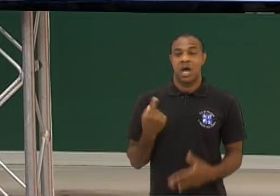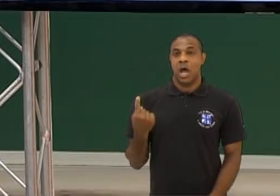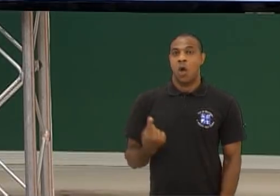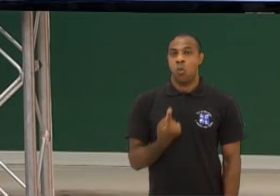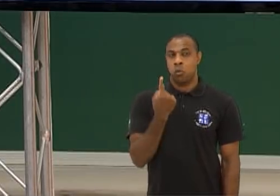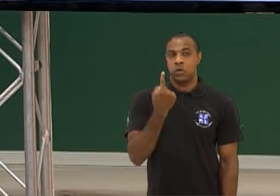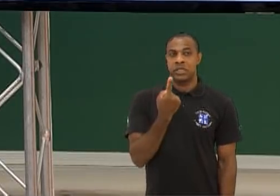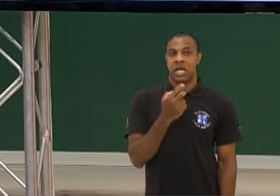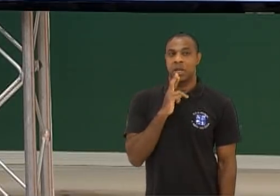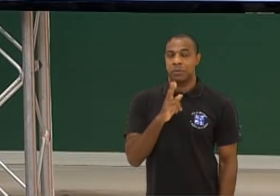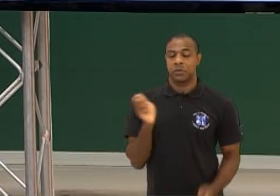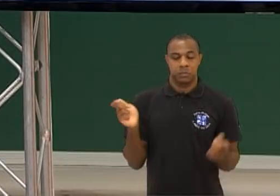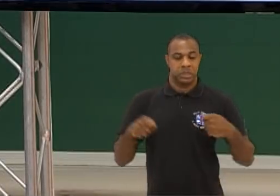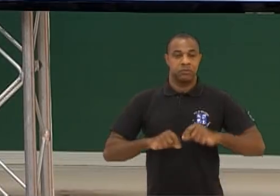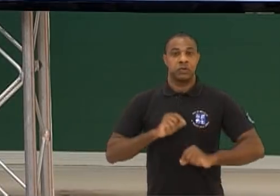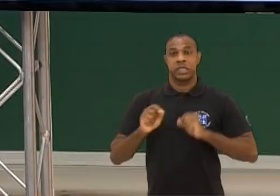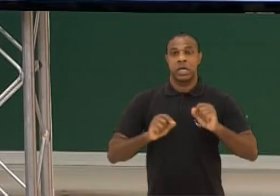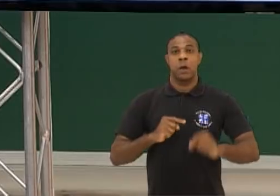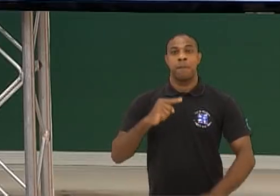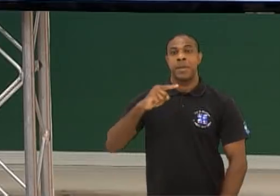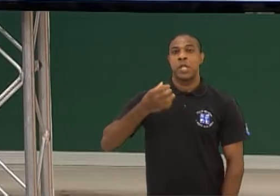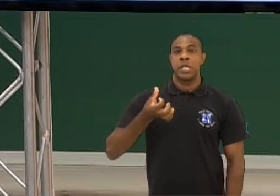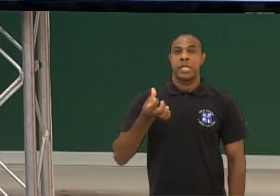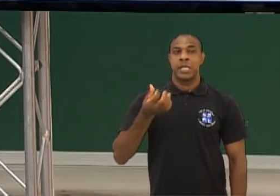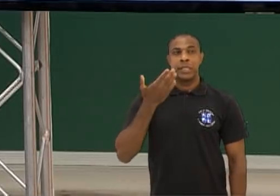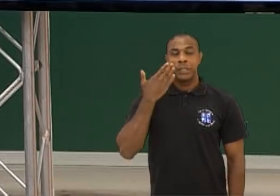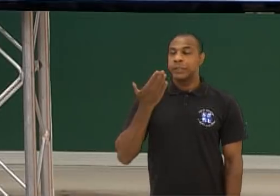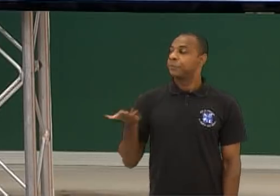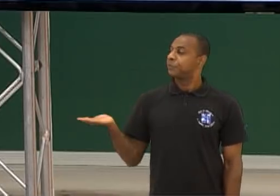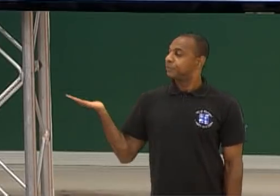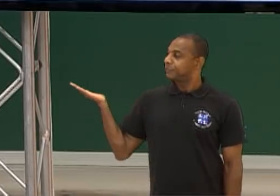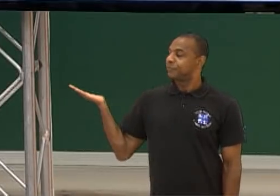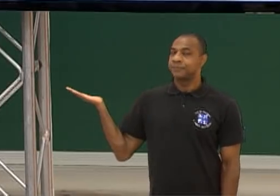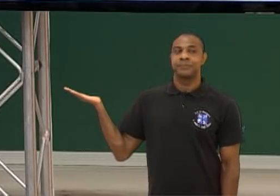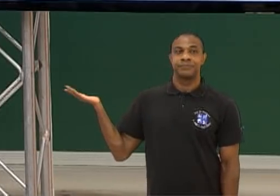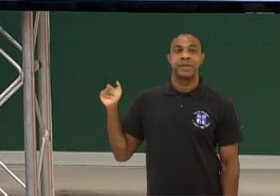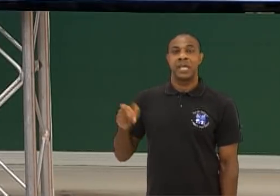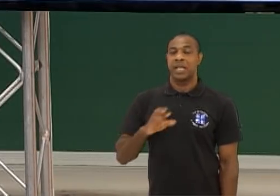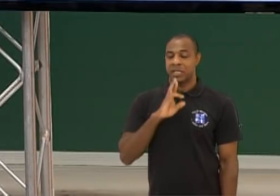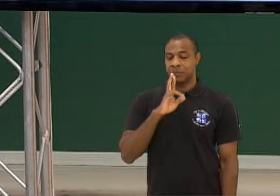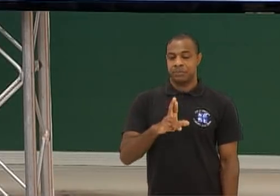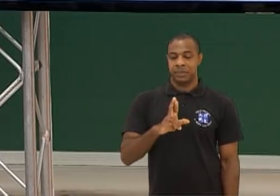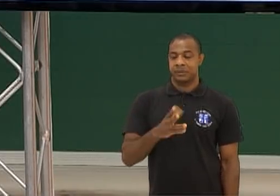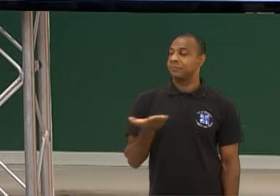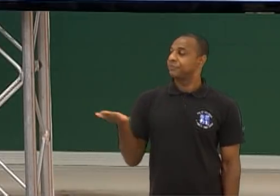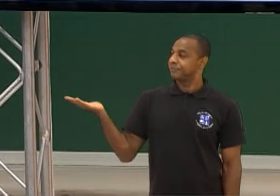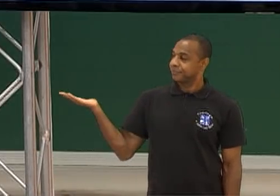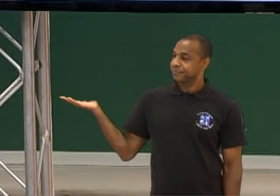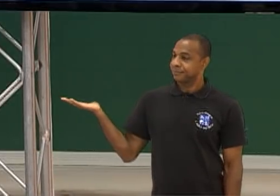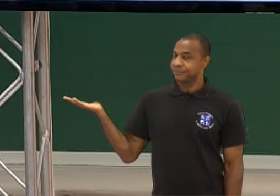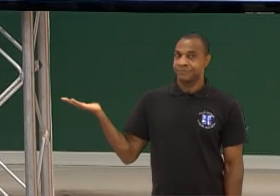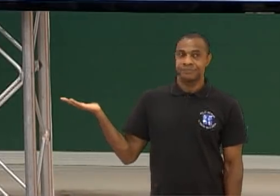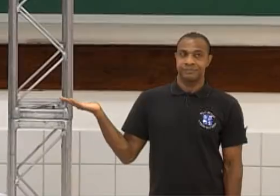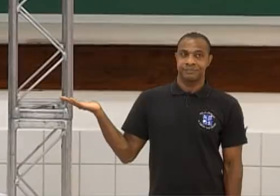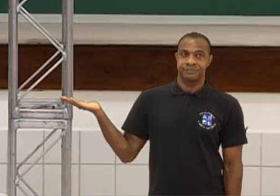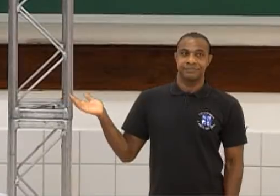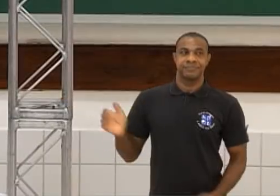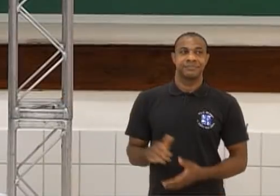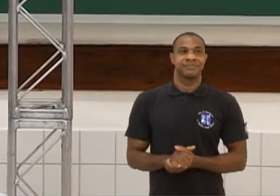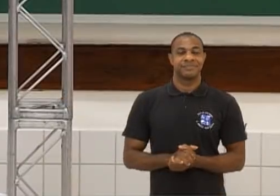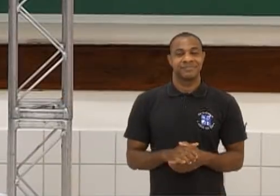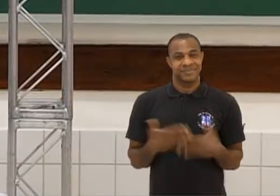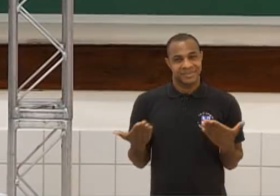resposta possível é o menos 6. Então, o valor menos 6 é a raiz ou solução da equação. E